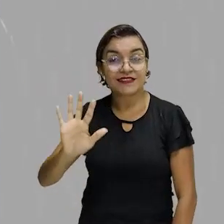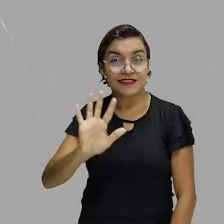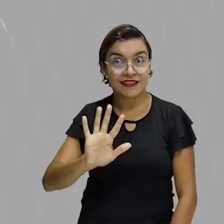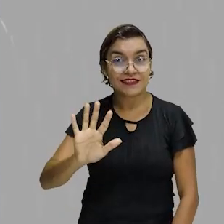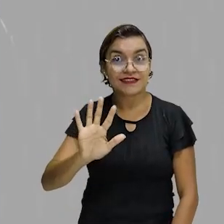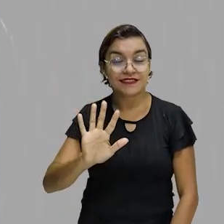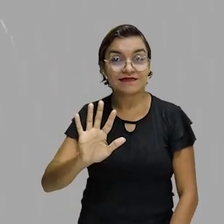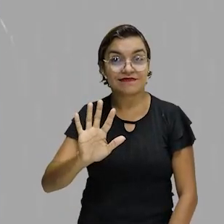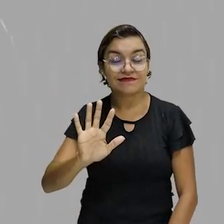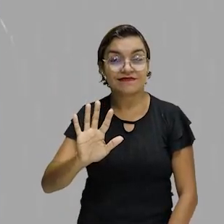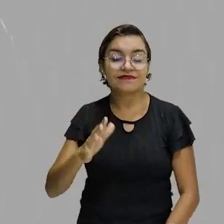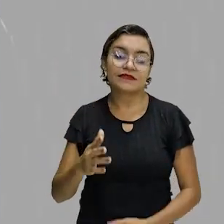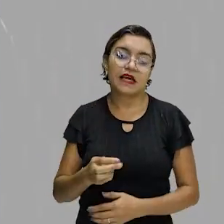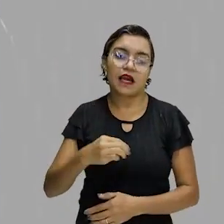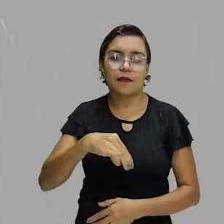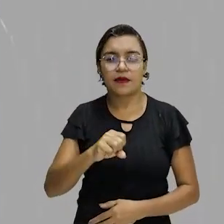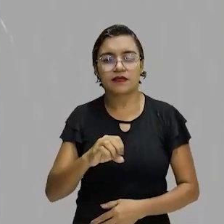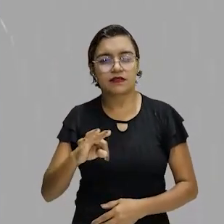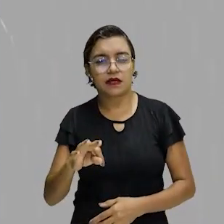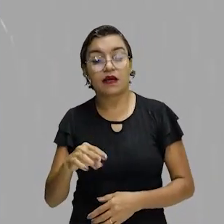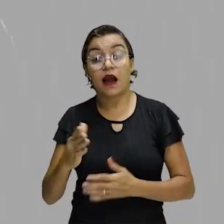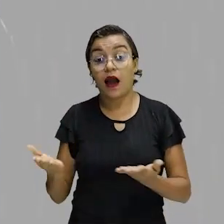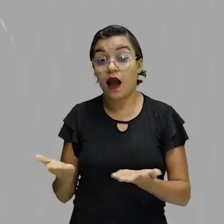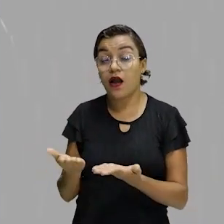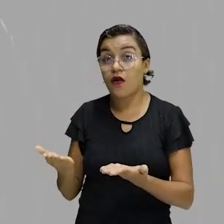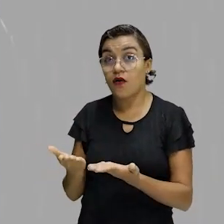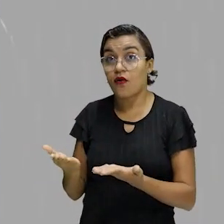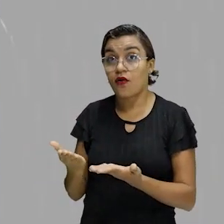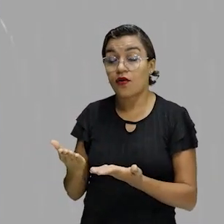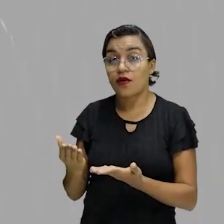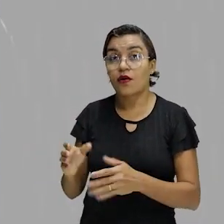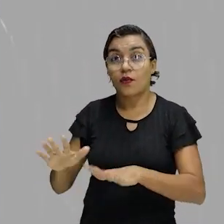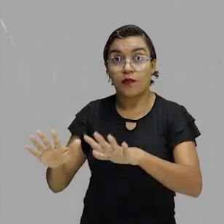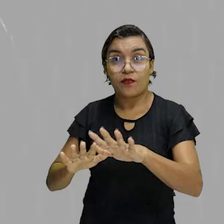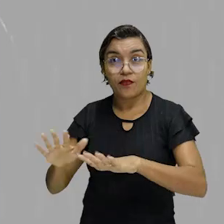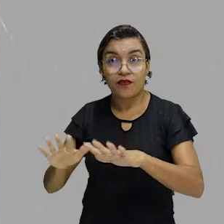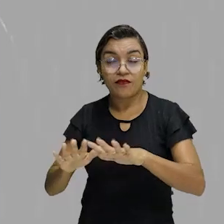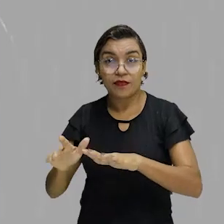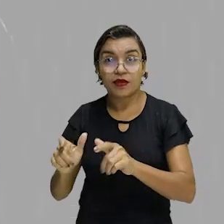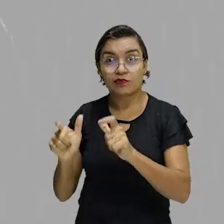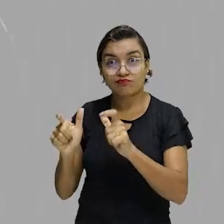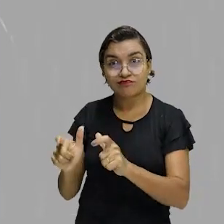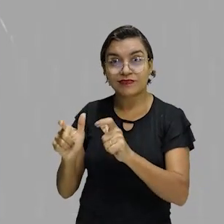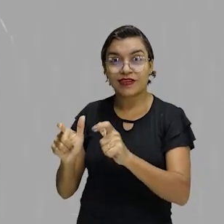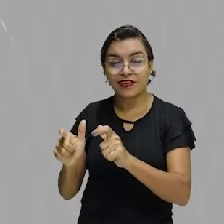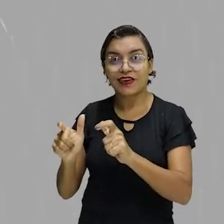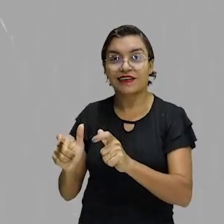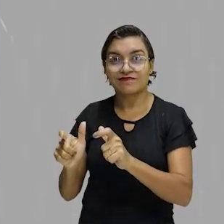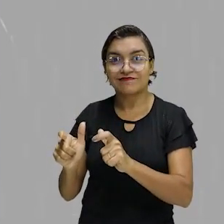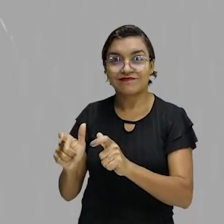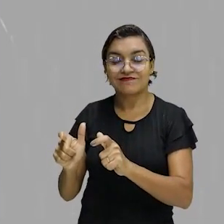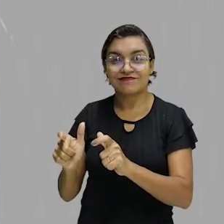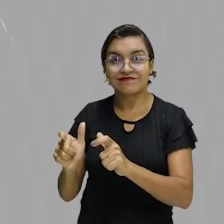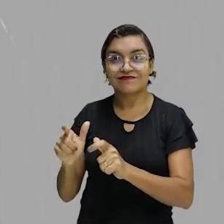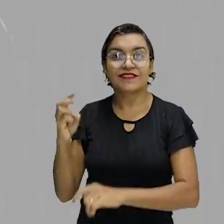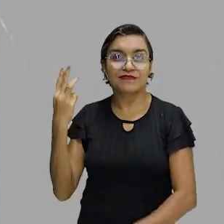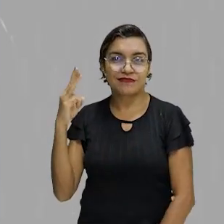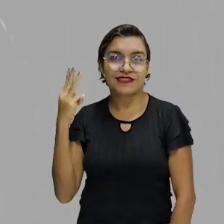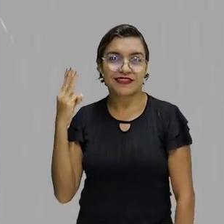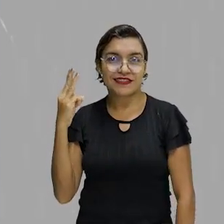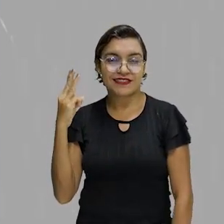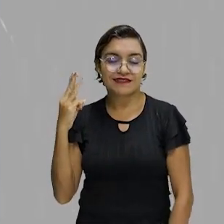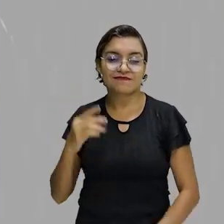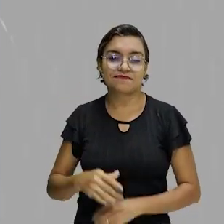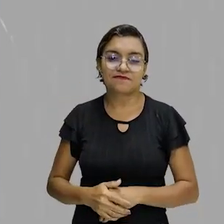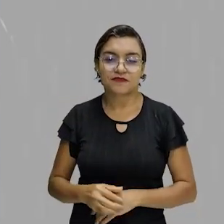nacionais. Falei do MST, do MTST. Agora a gente está falando de um movimento que é mais localizado aqui na nossa região, na região norte e